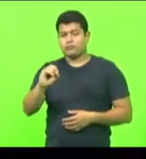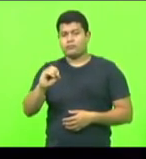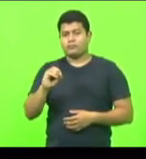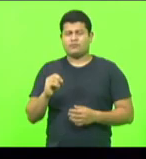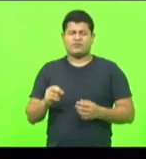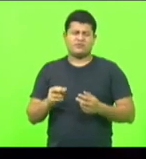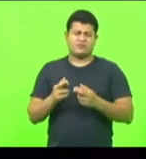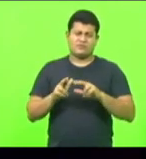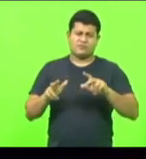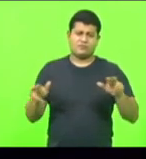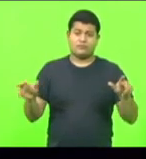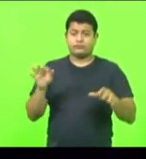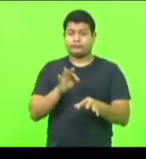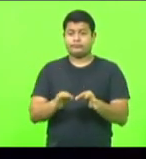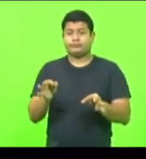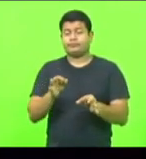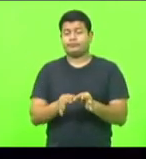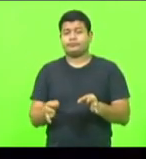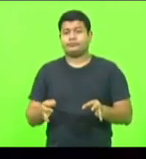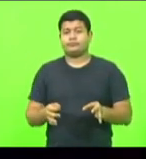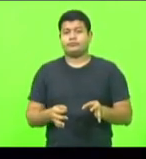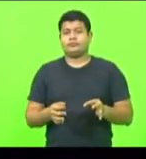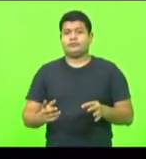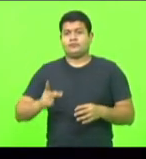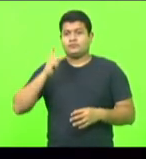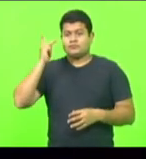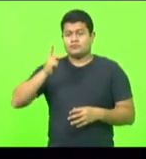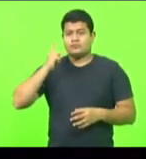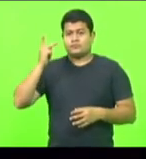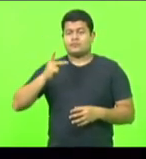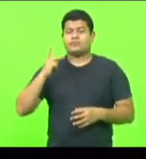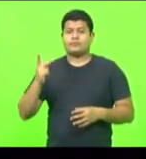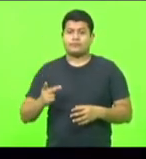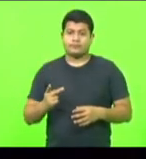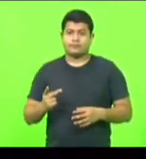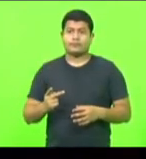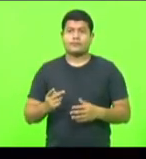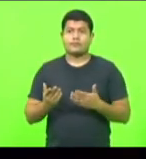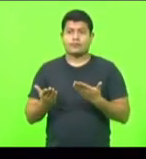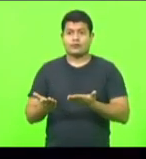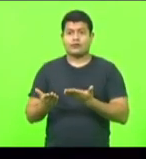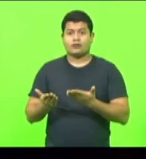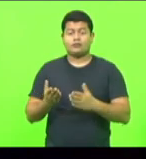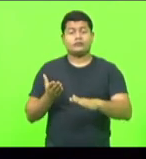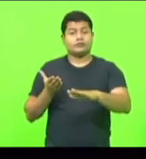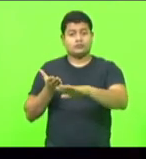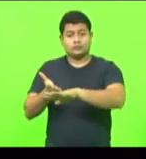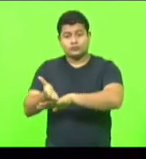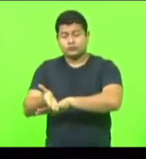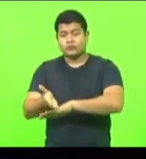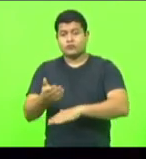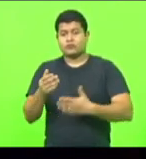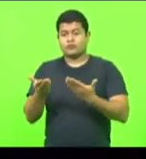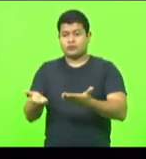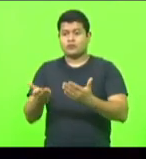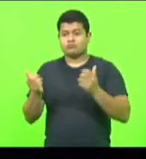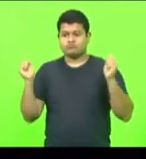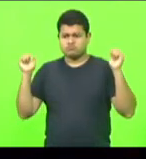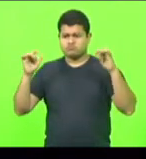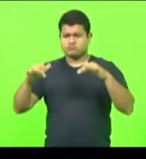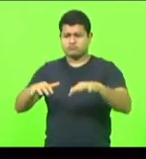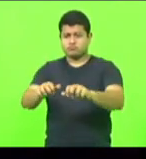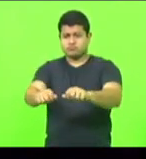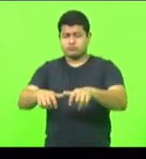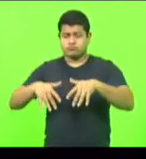outras entidades políticas, inclusive, que compareceram lotando o